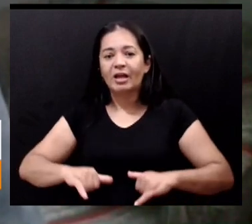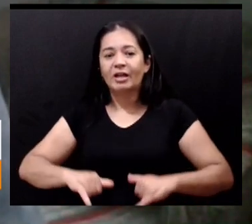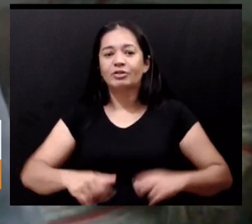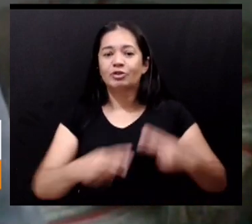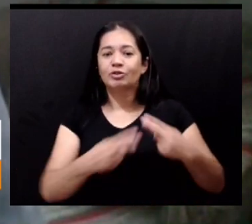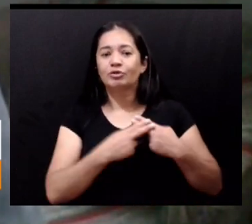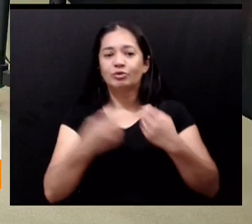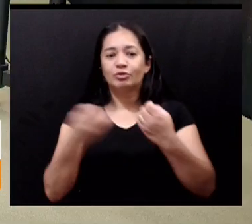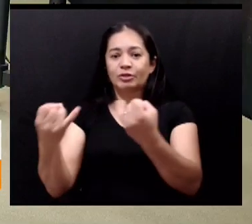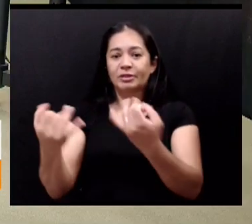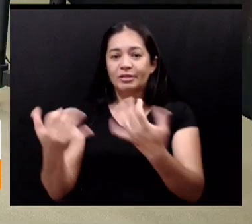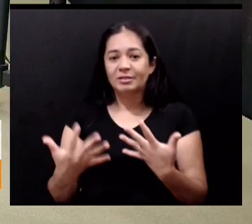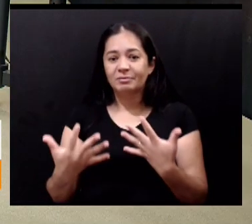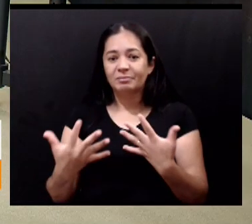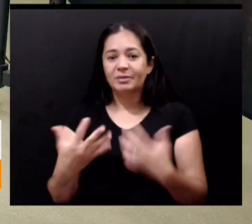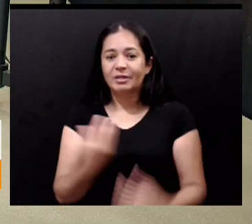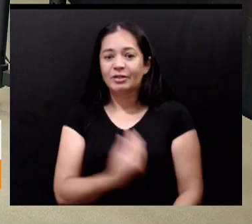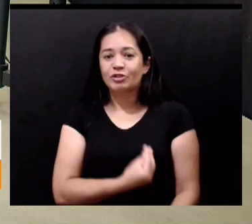foi vivida.